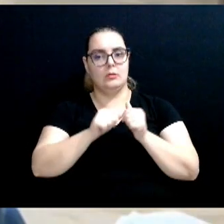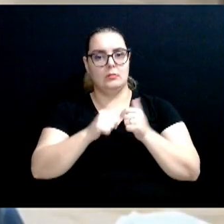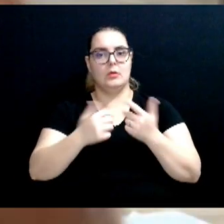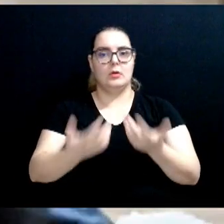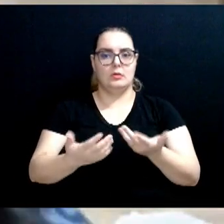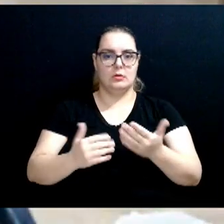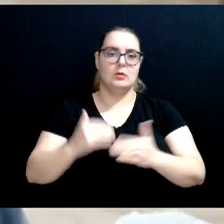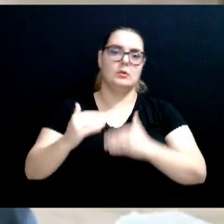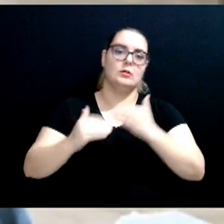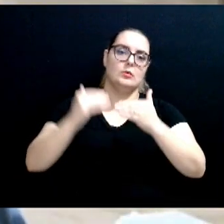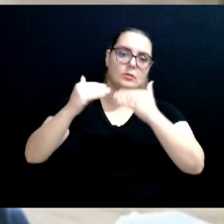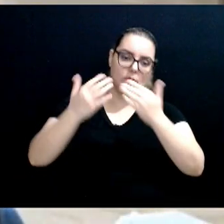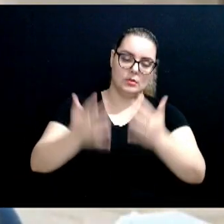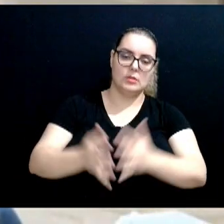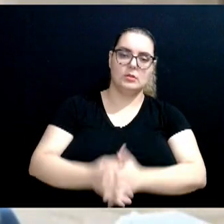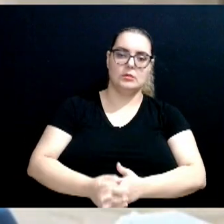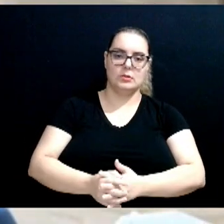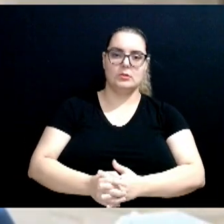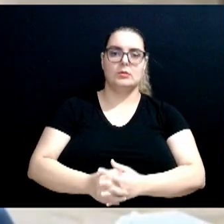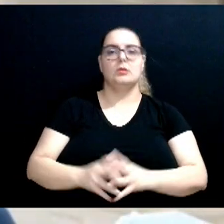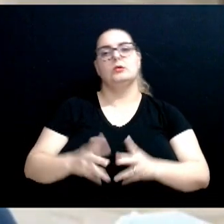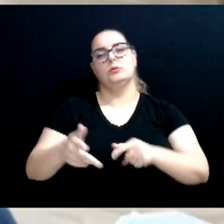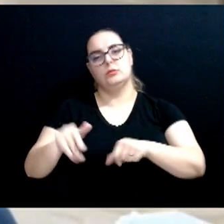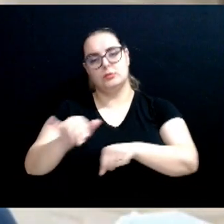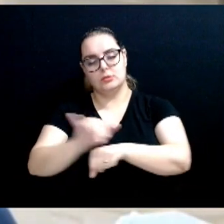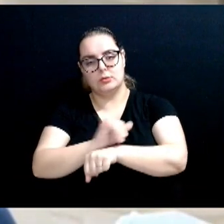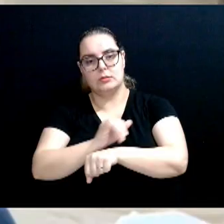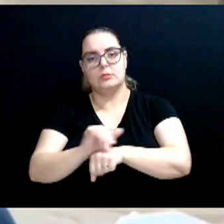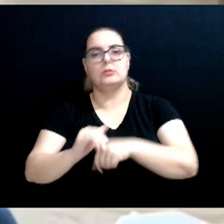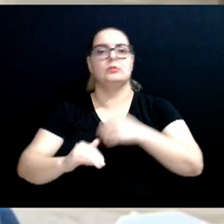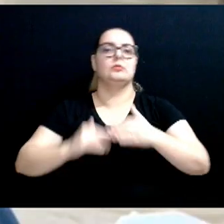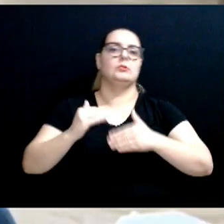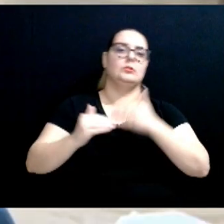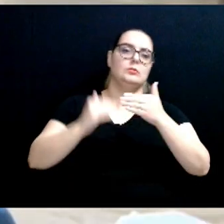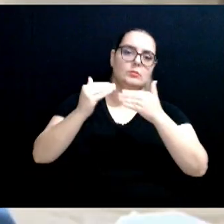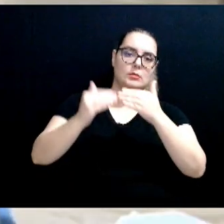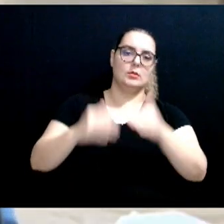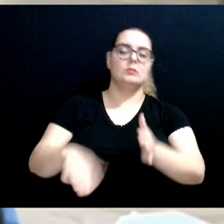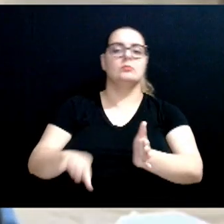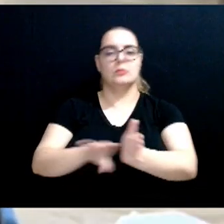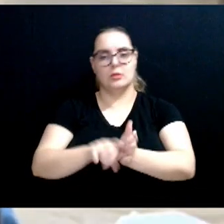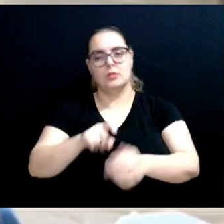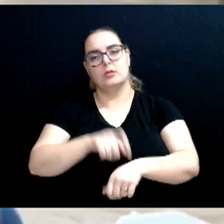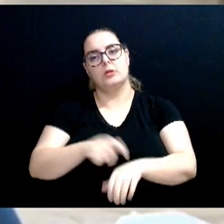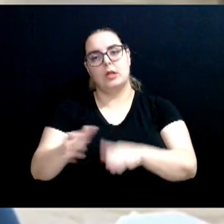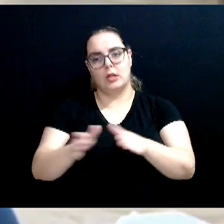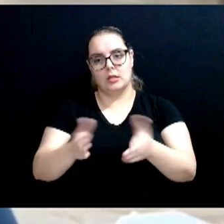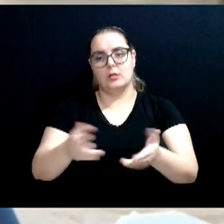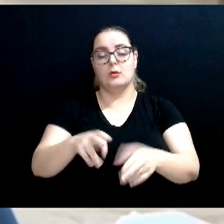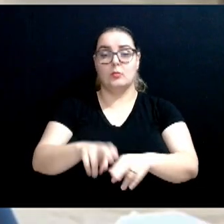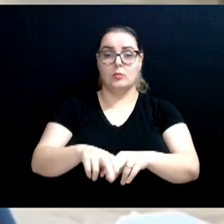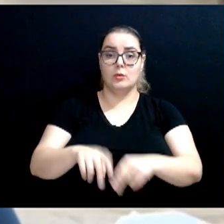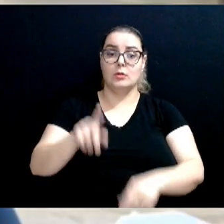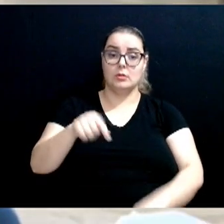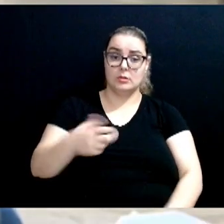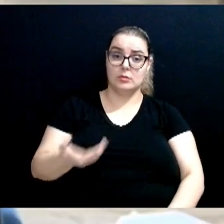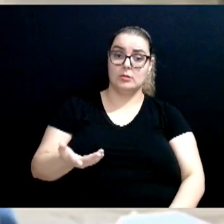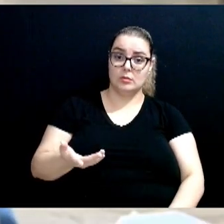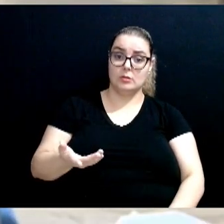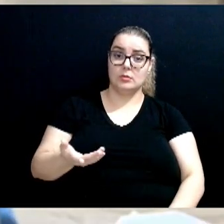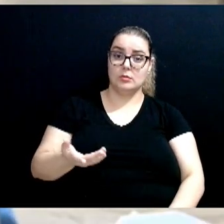desenvolvendo toda a estratégia que ela desenvolveu para chegar a isso, né? Por isso que eu acho que assim, existe